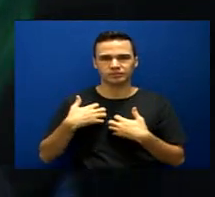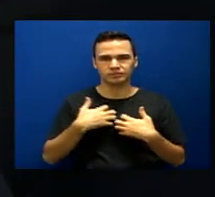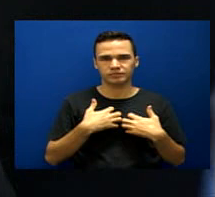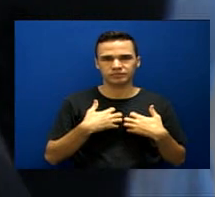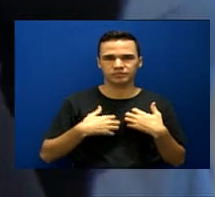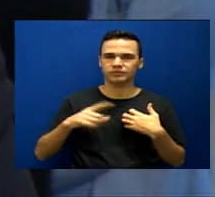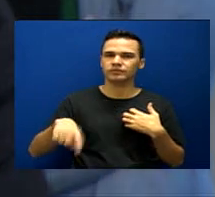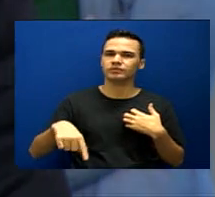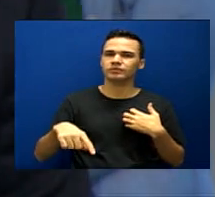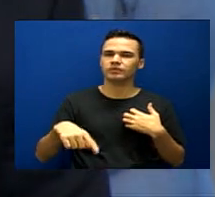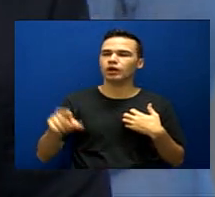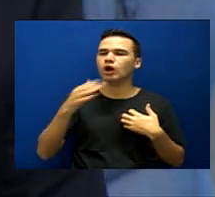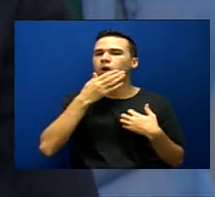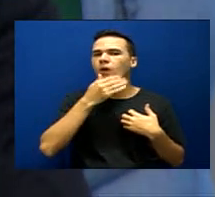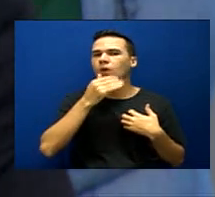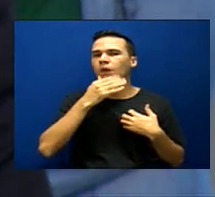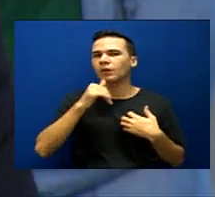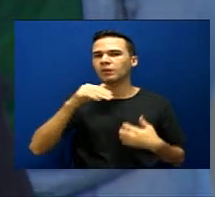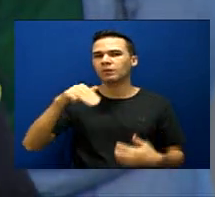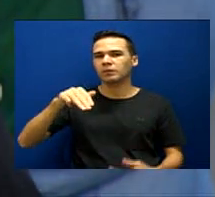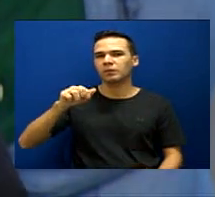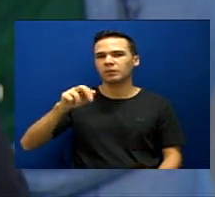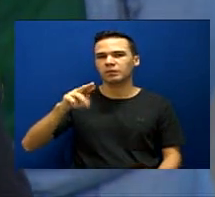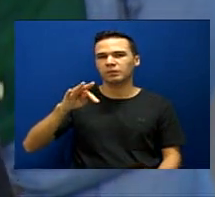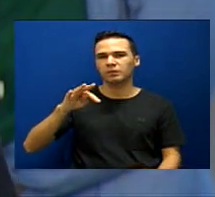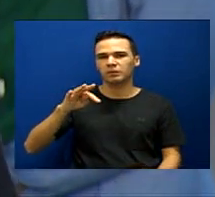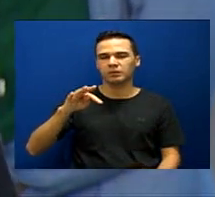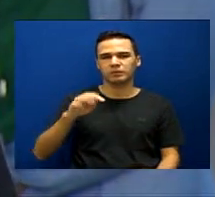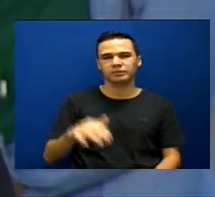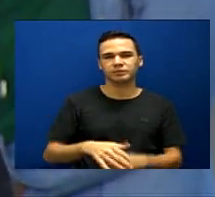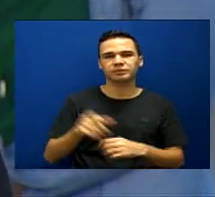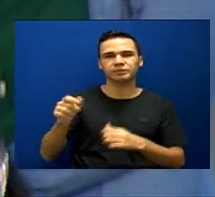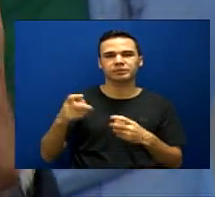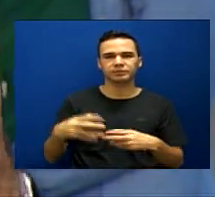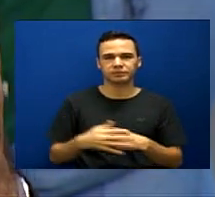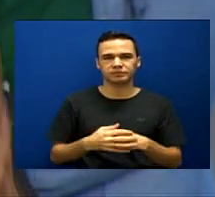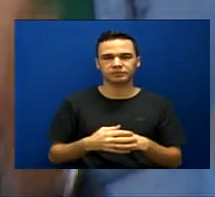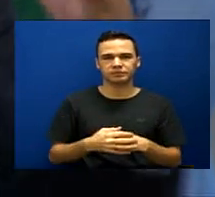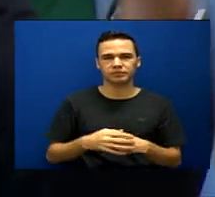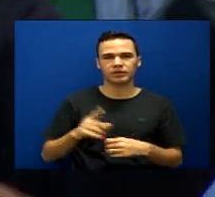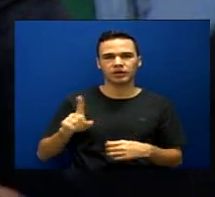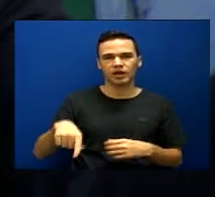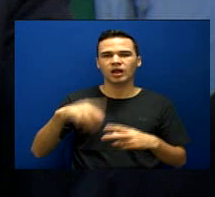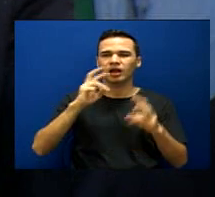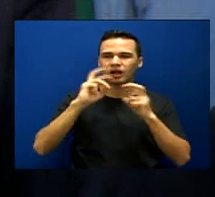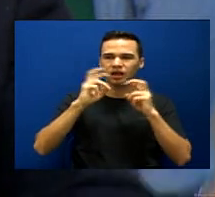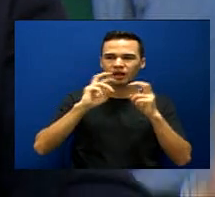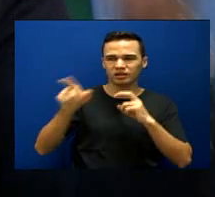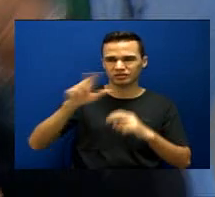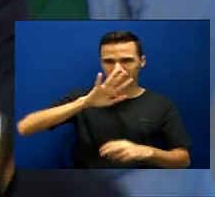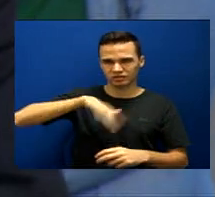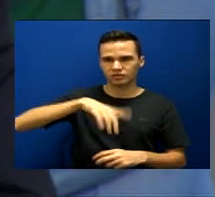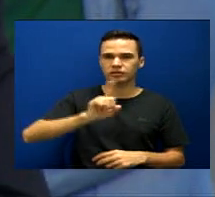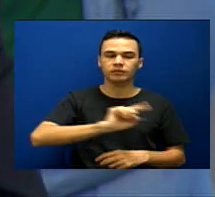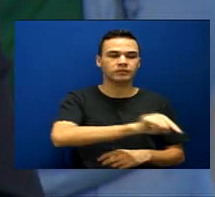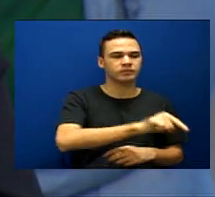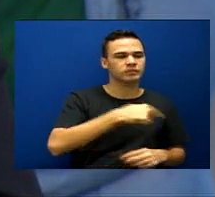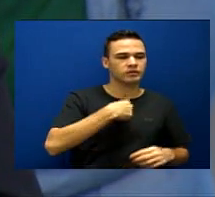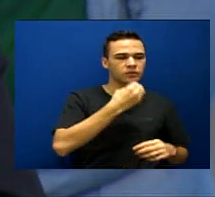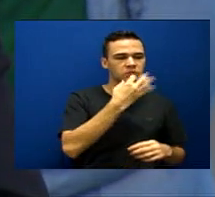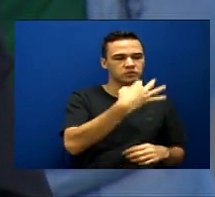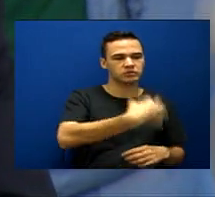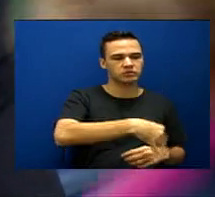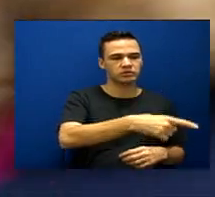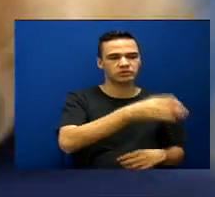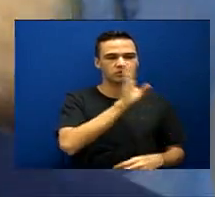Há uma frase do Martin Luther King que diz o seguinte: o que me preocupa não é o grito dos maus, mas é o silêncio dos bons. Ah,